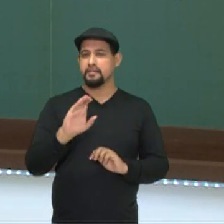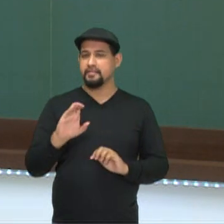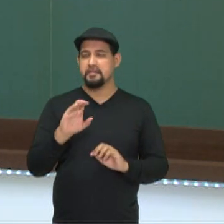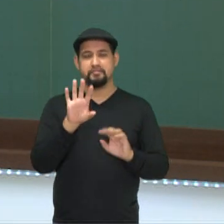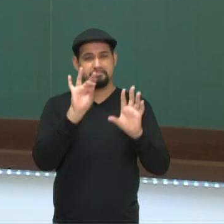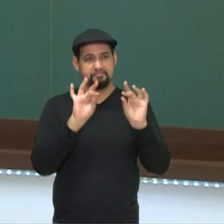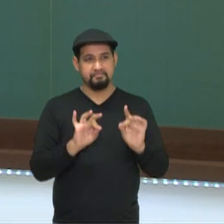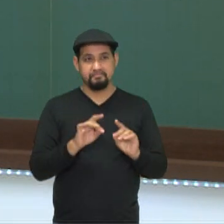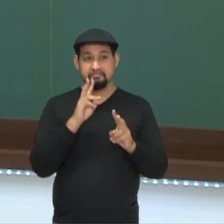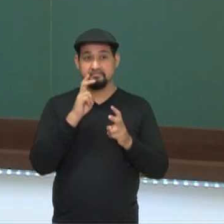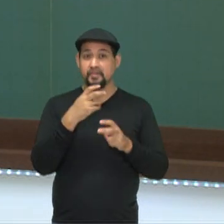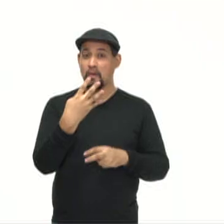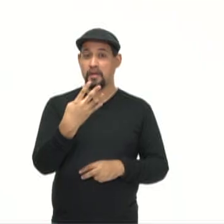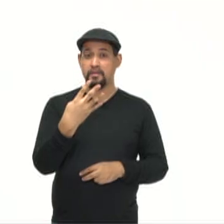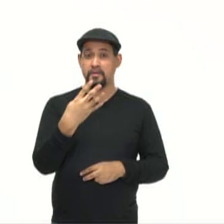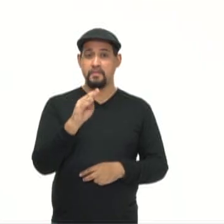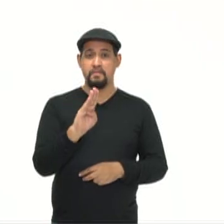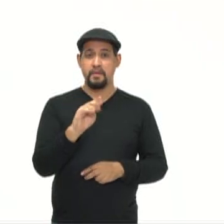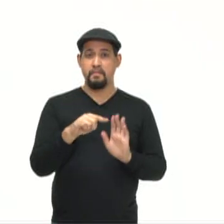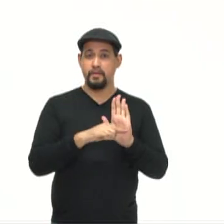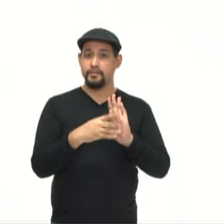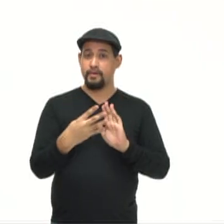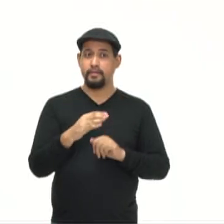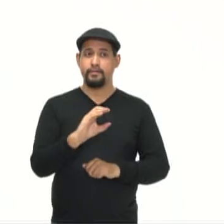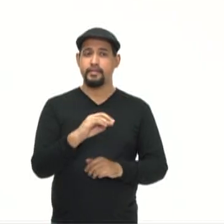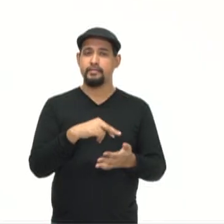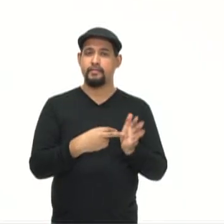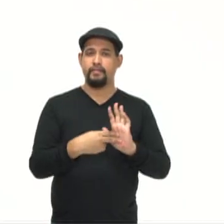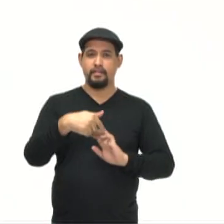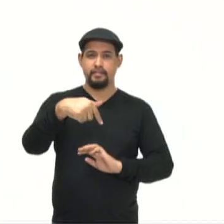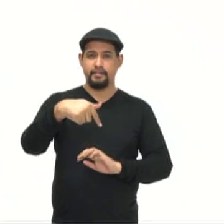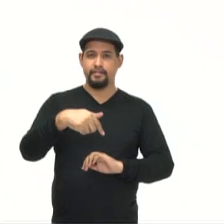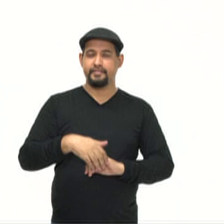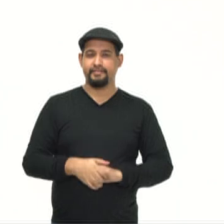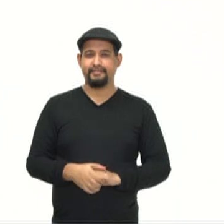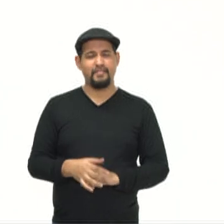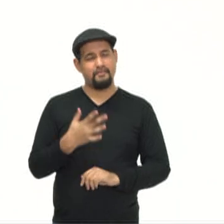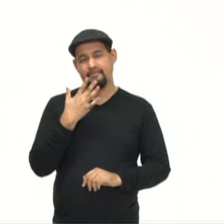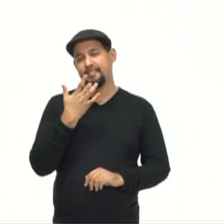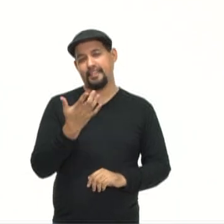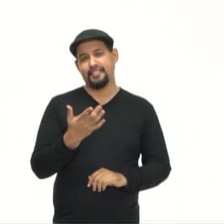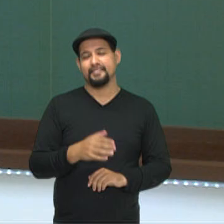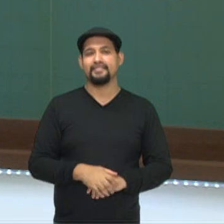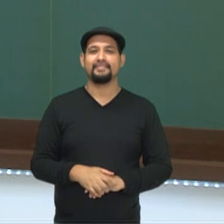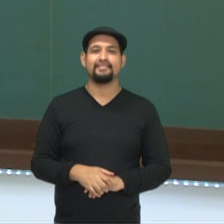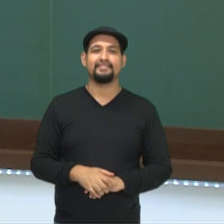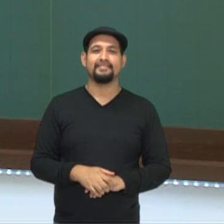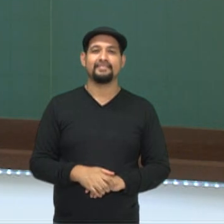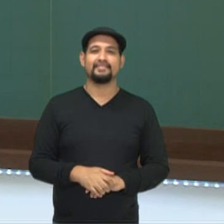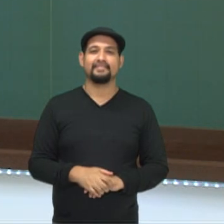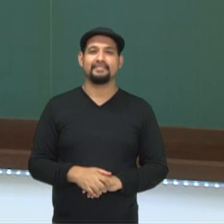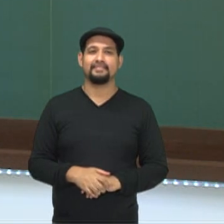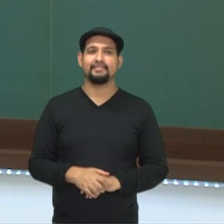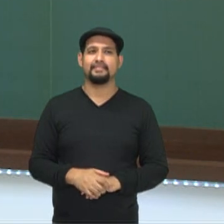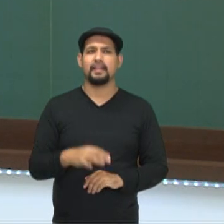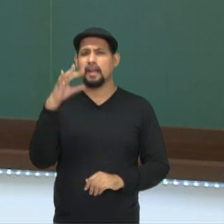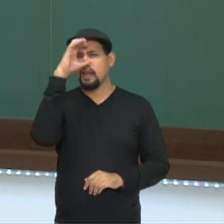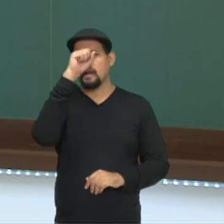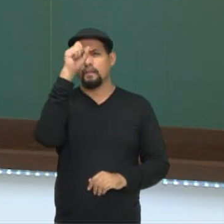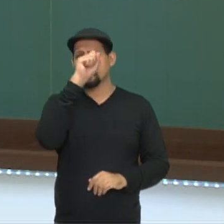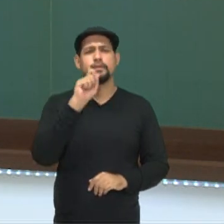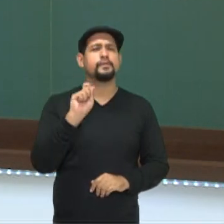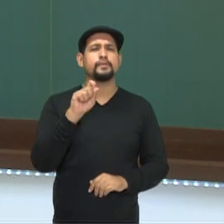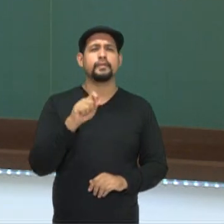4, o B é menos 4 e o C é 7. Bem fácil, ok? O que vimos